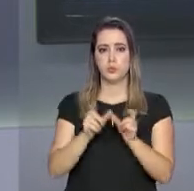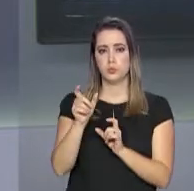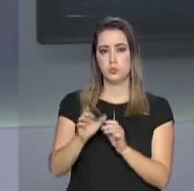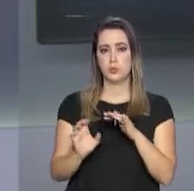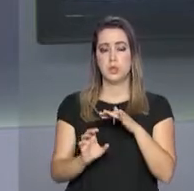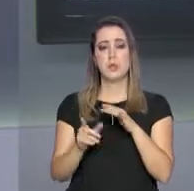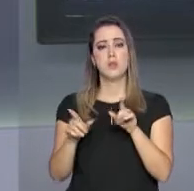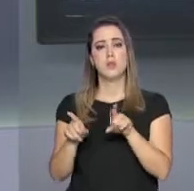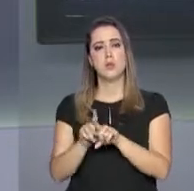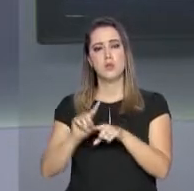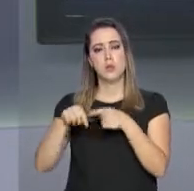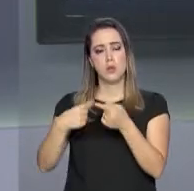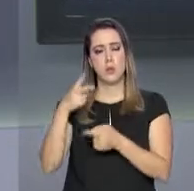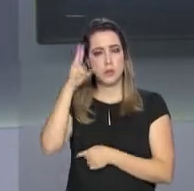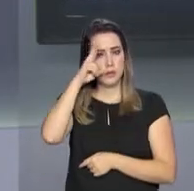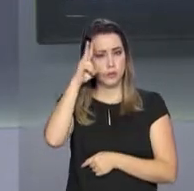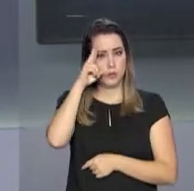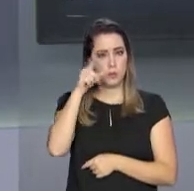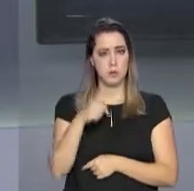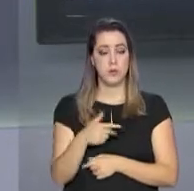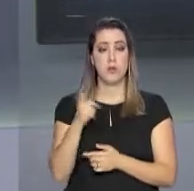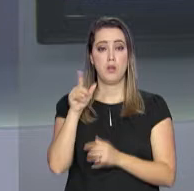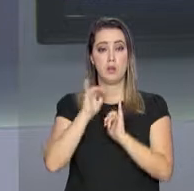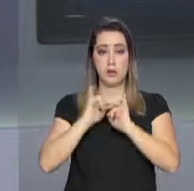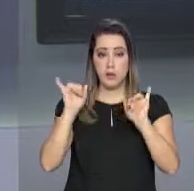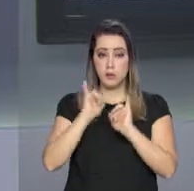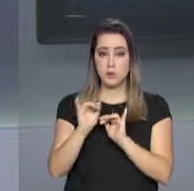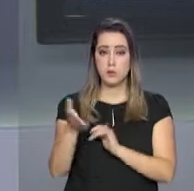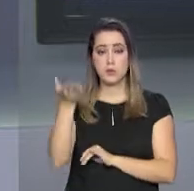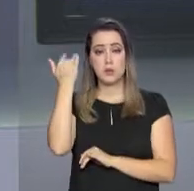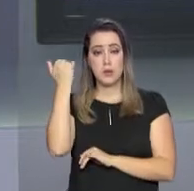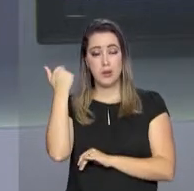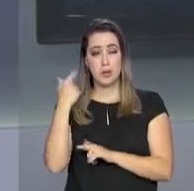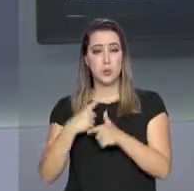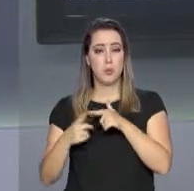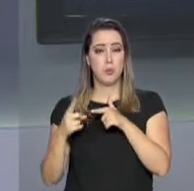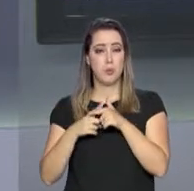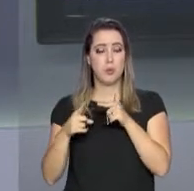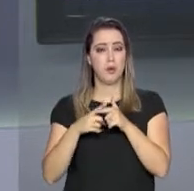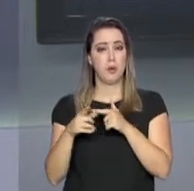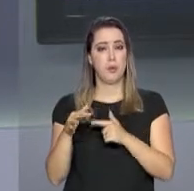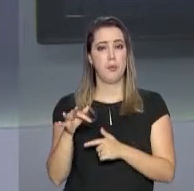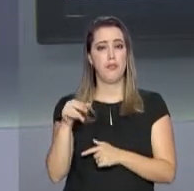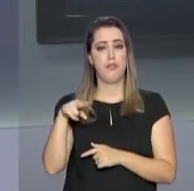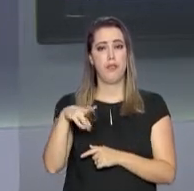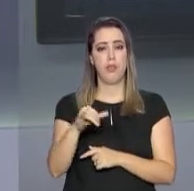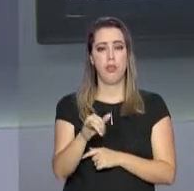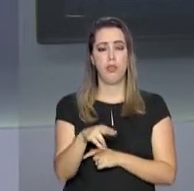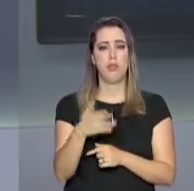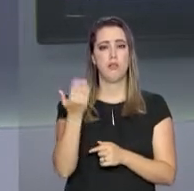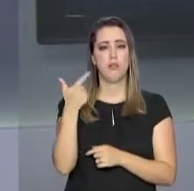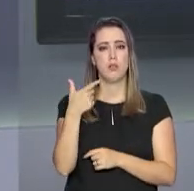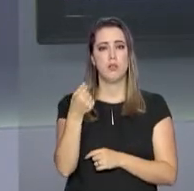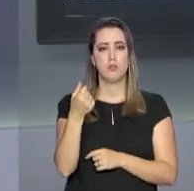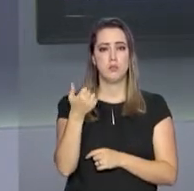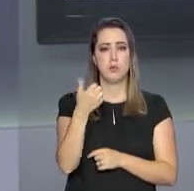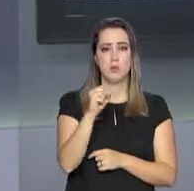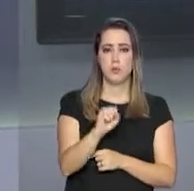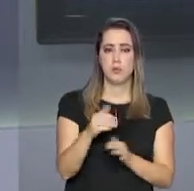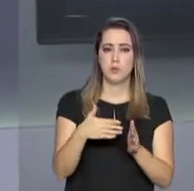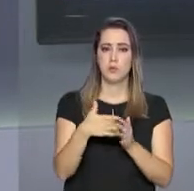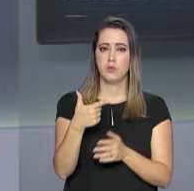físicas na próxima segunda feira são declarações que deixarão a malha fina referentes aos exercícios de